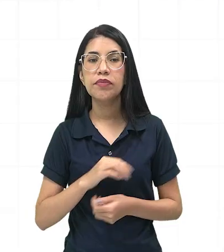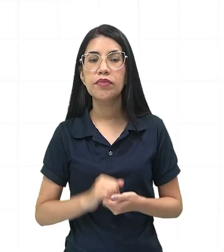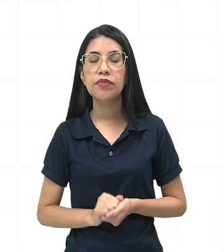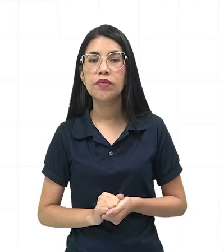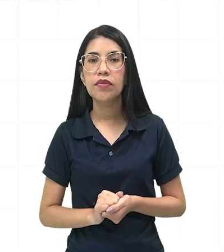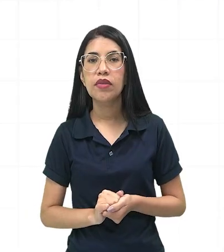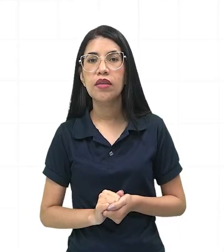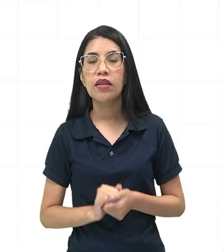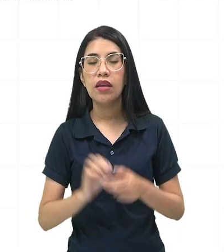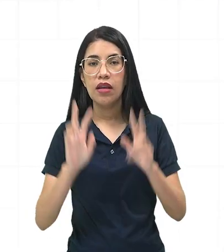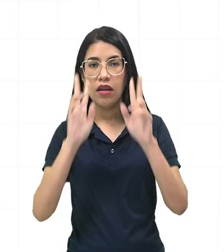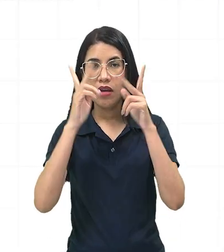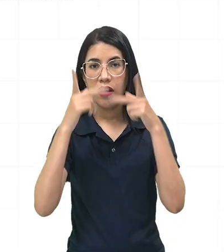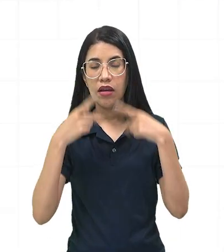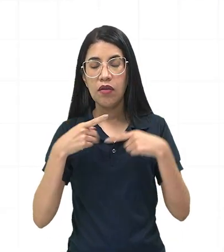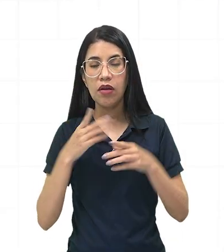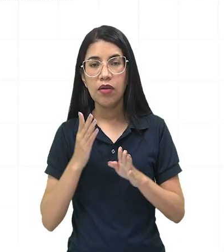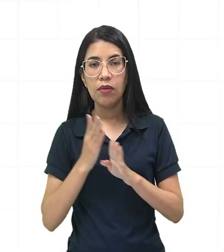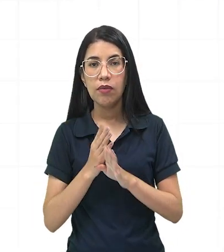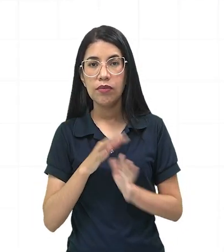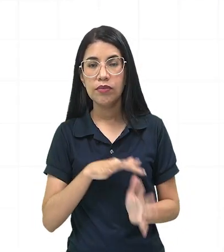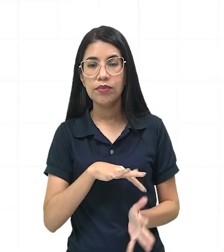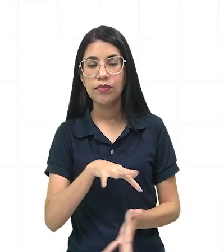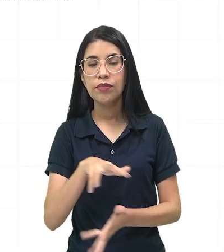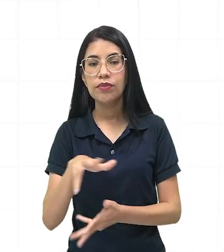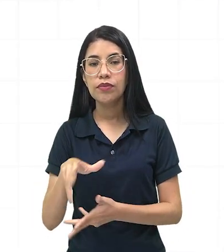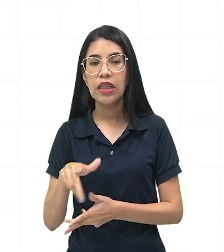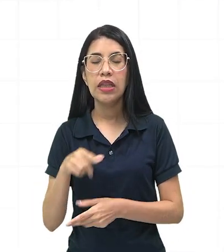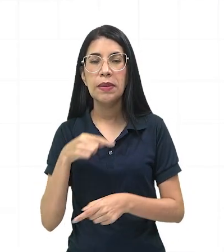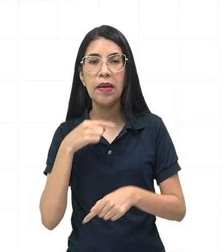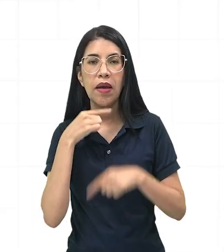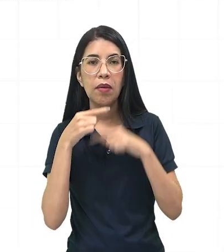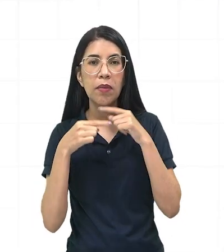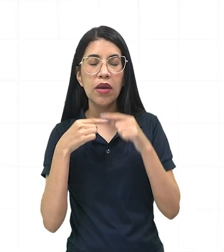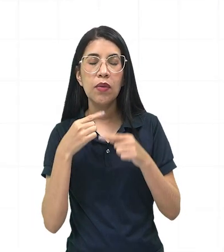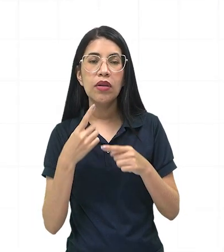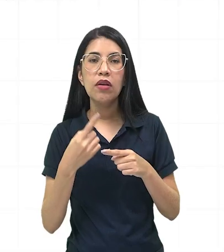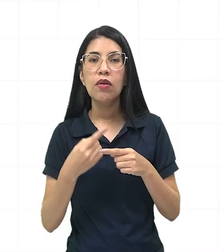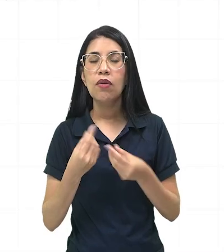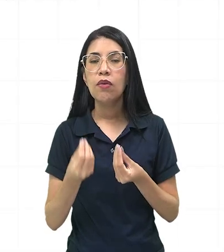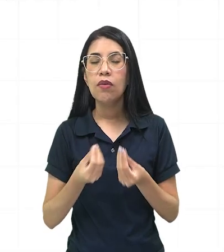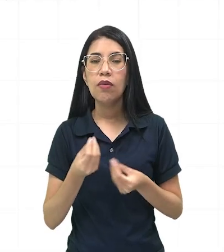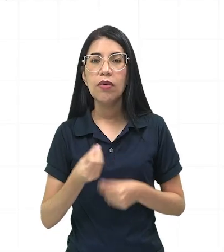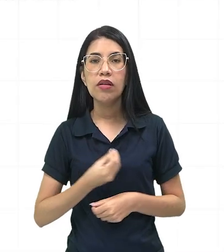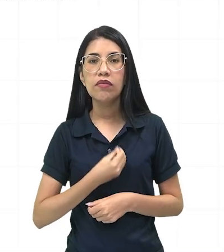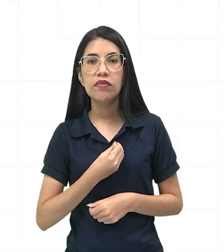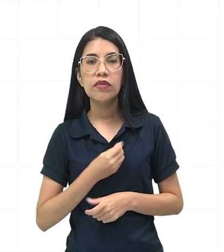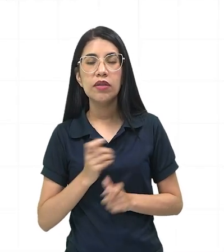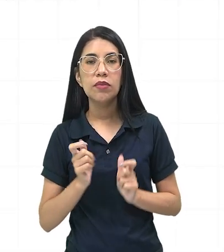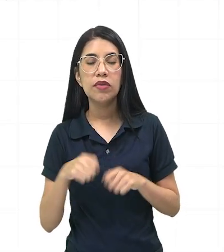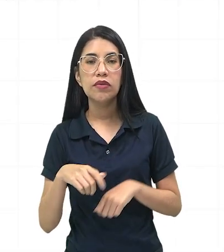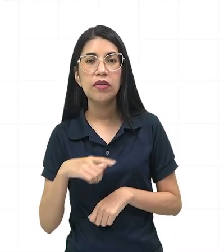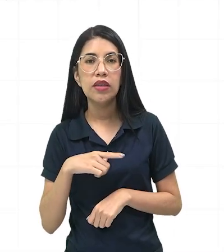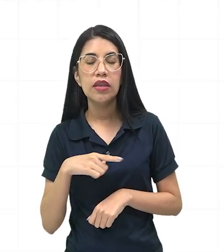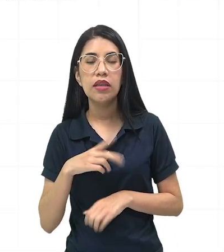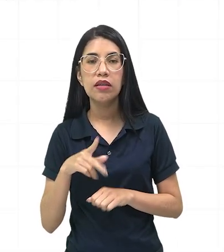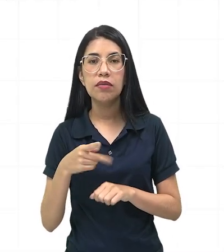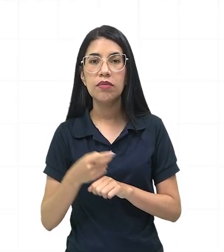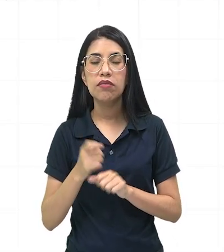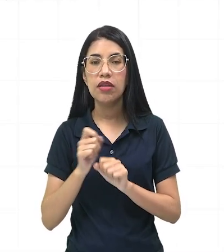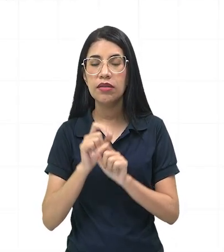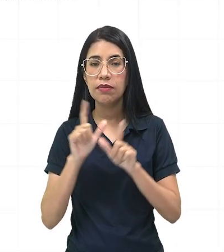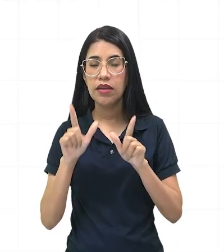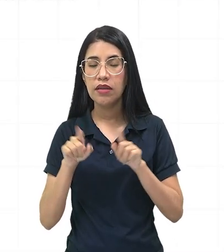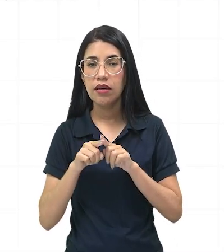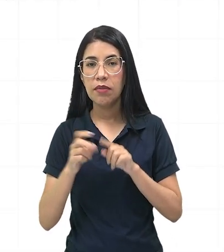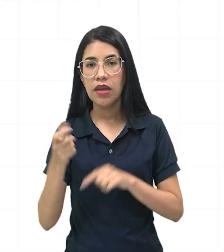O homem, ao se deparar com o mundo, se indaga sobre a sua existência a partir do despertar e a